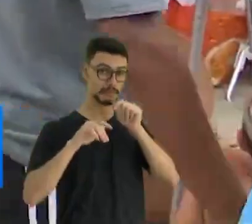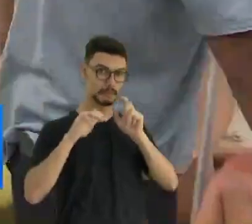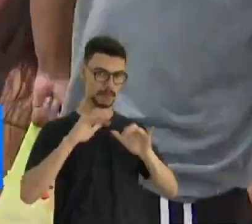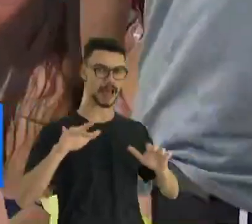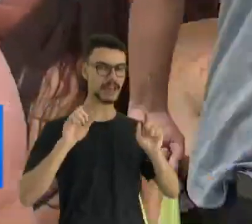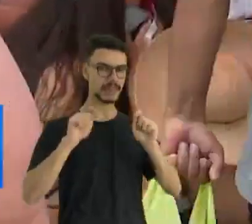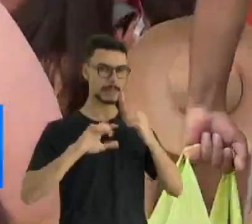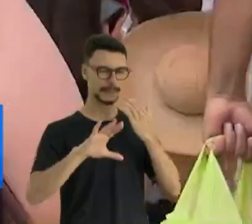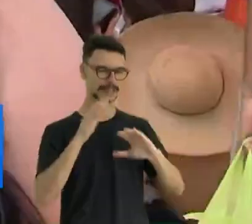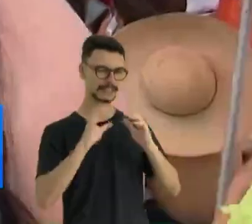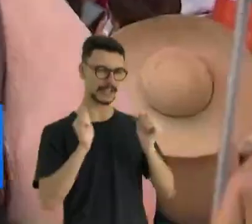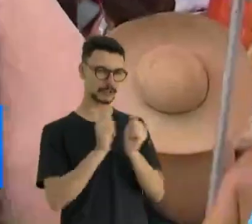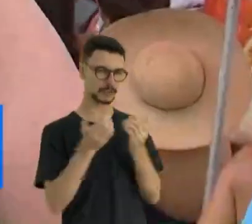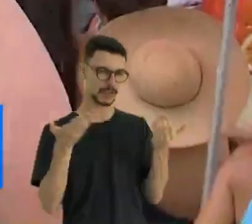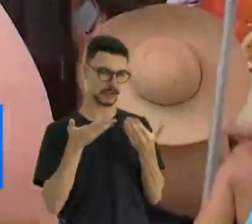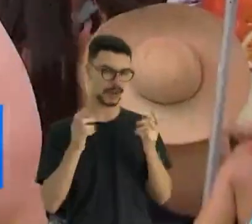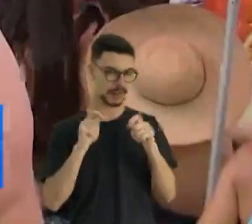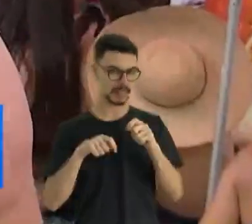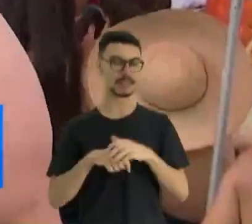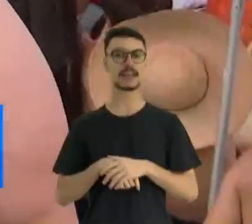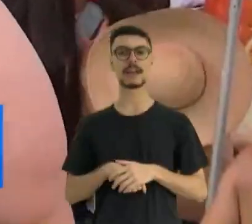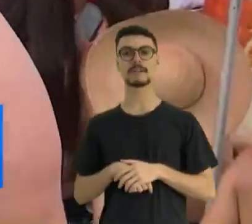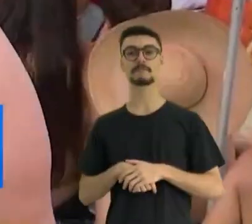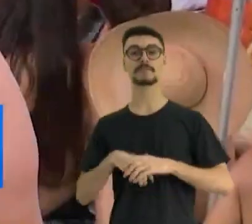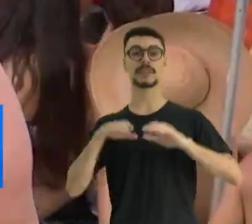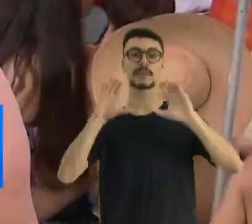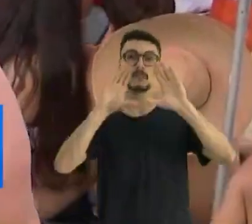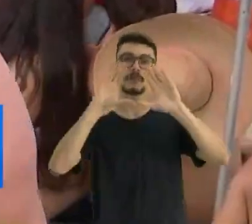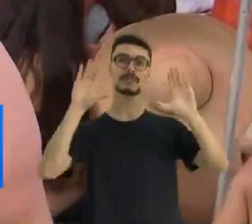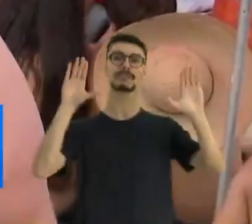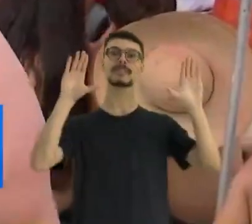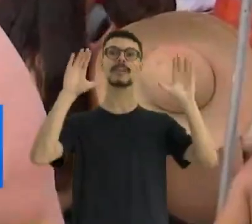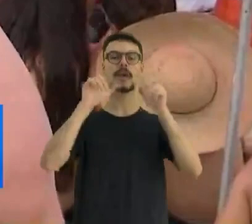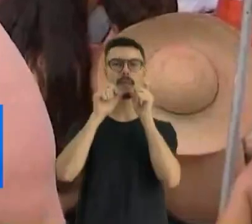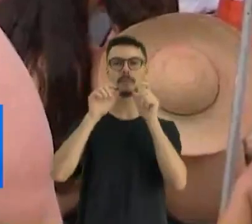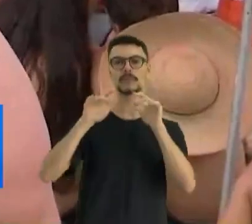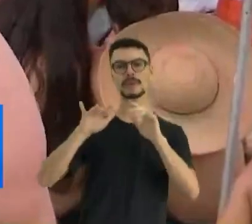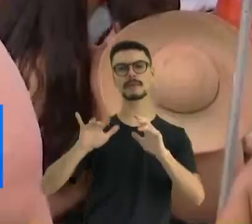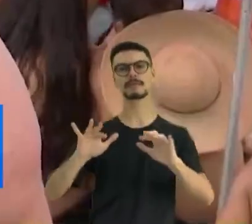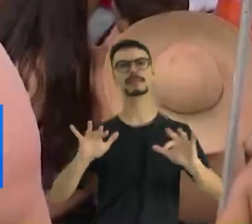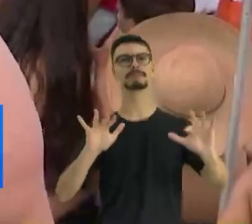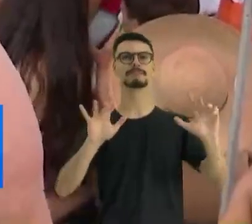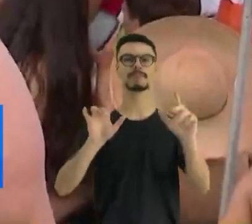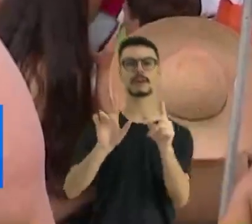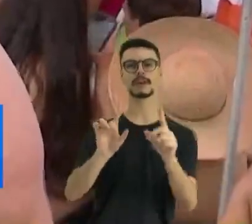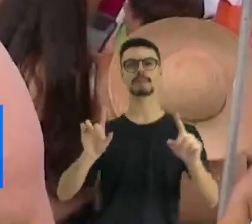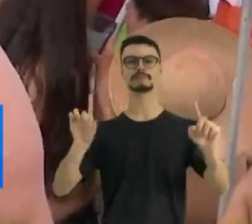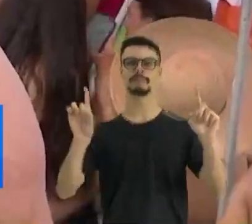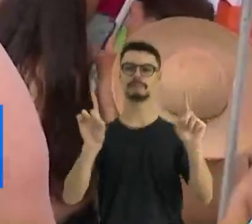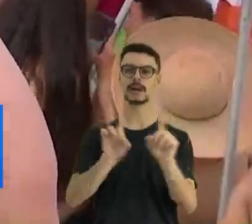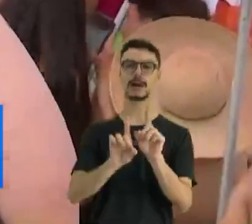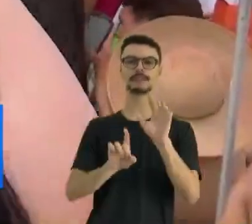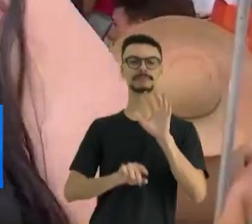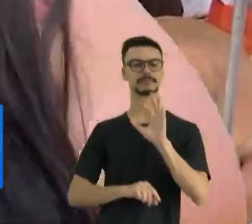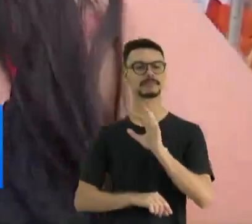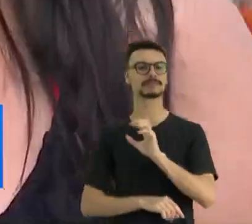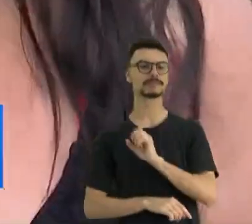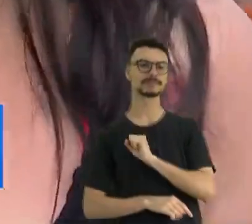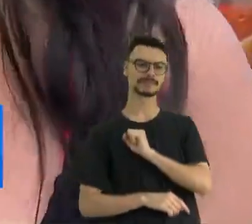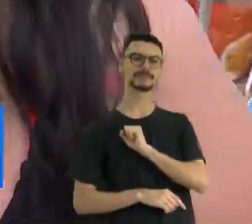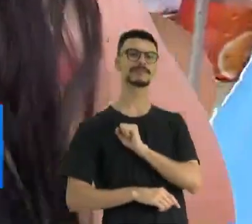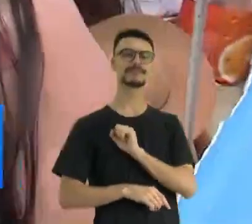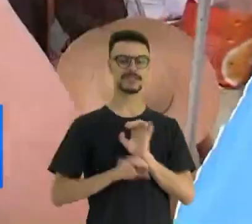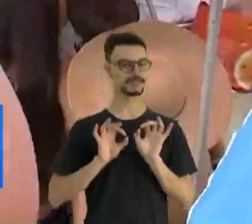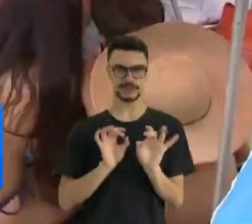gente? Rapidinho, ao vivo, aqui no meu trecho. Céu e mar, e alguém para amar.